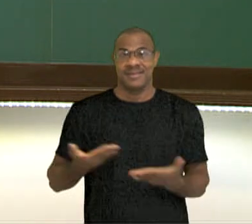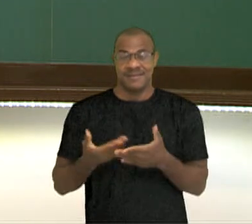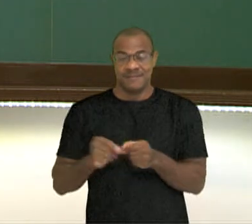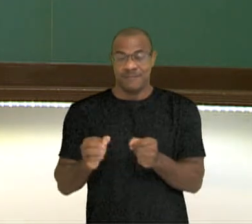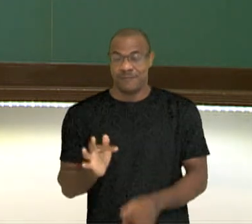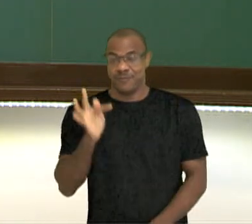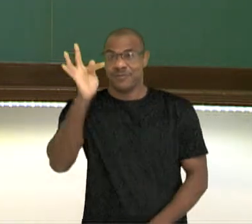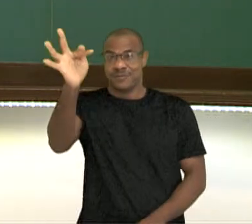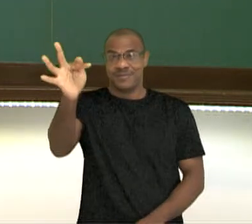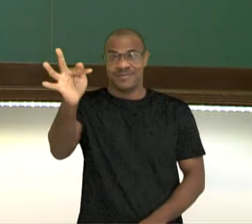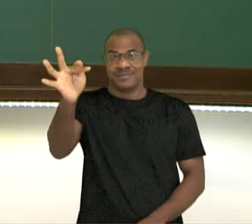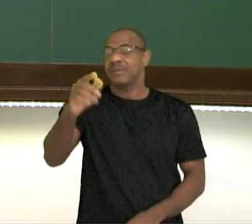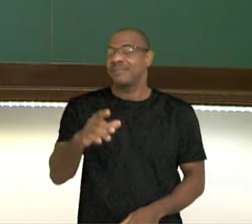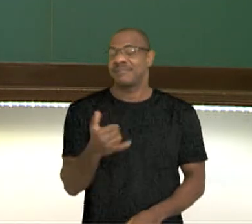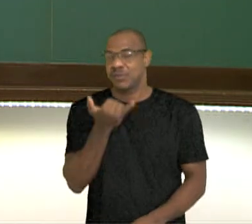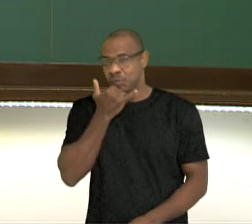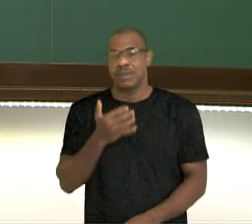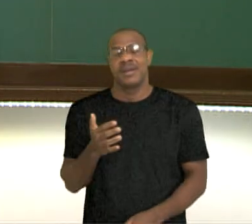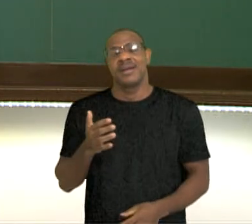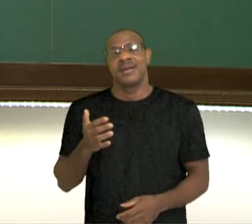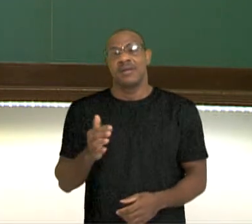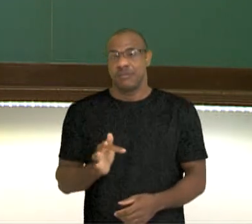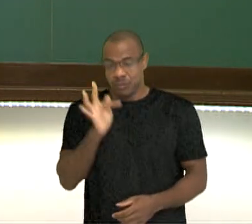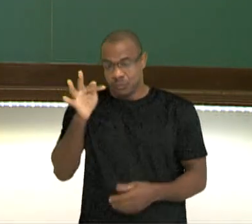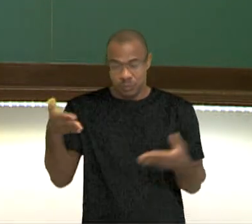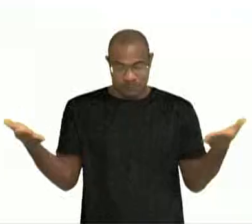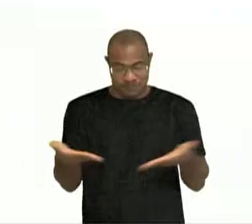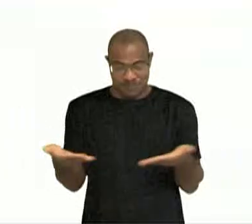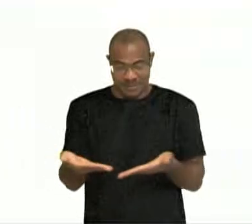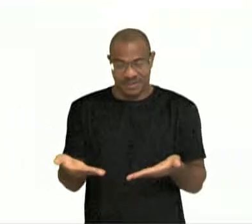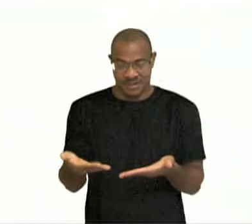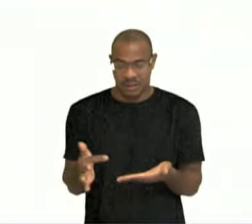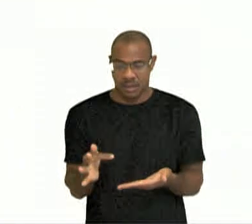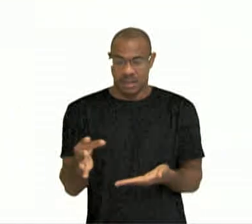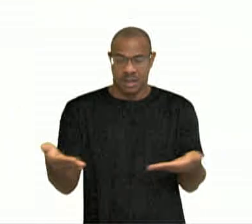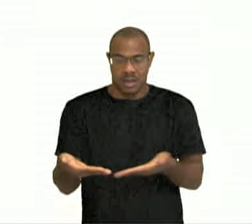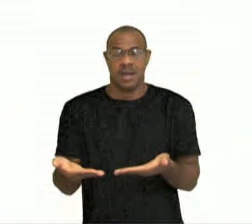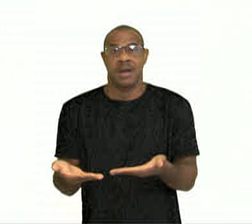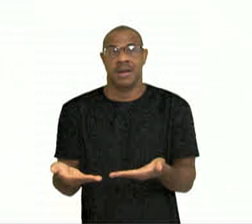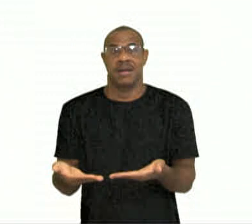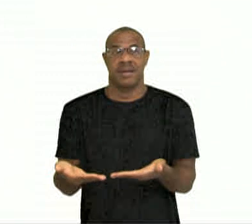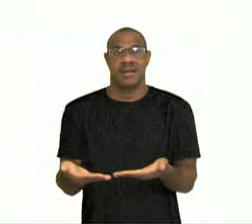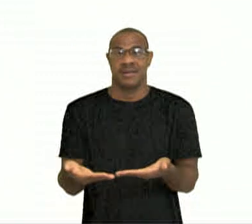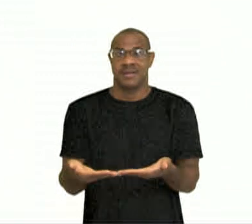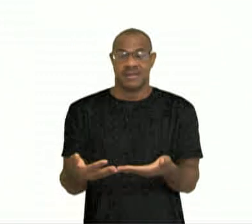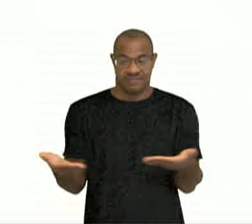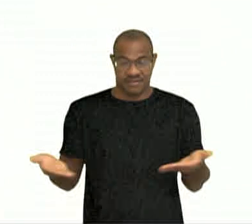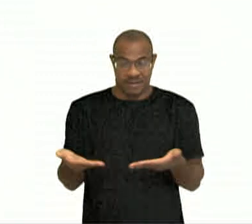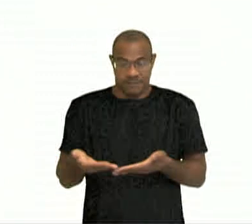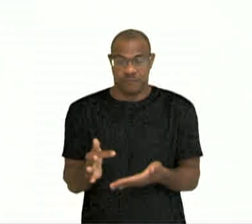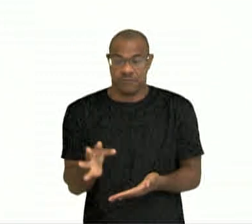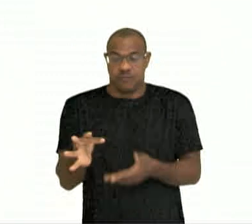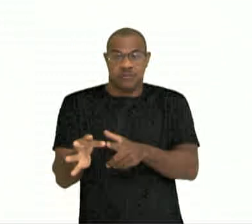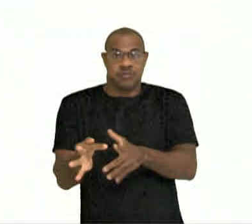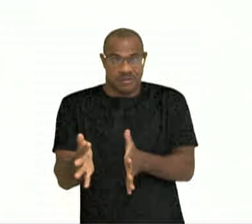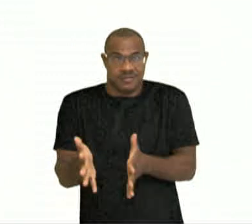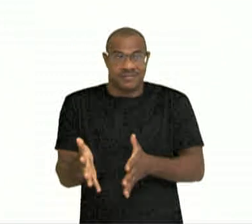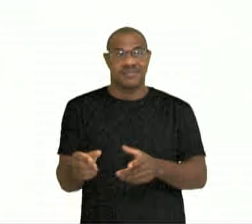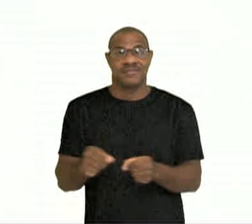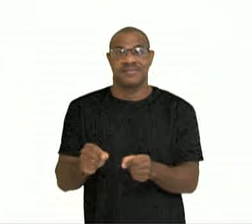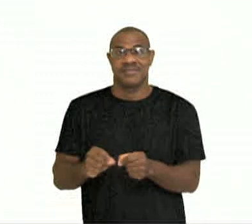ele fará. Por quê? Porque isso acontece quando é um fato certo, vai produzir um sentido